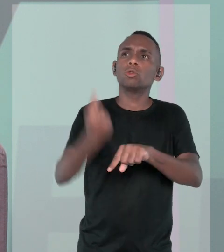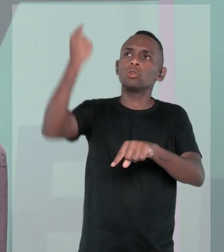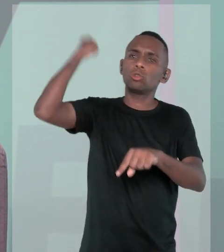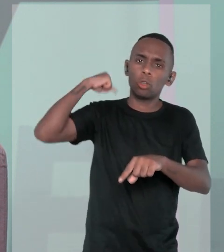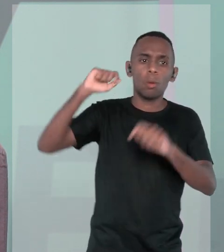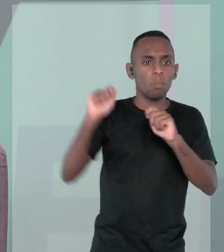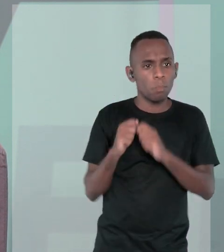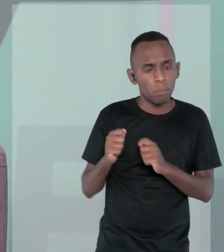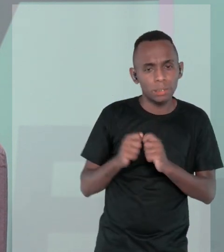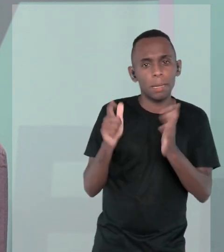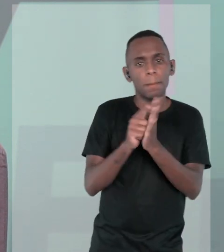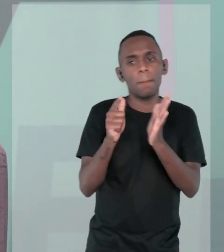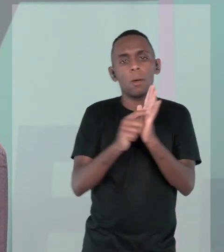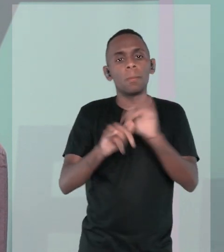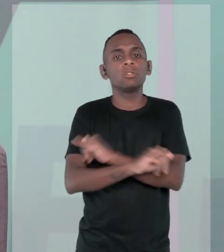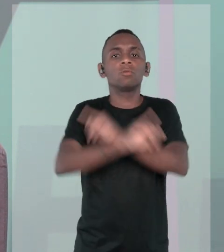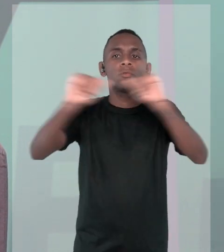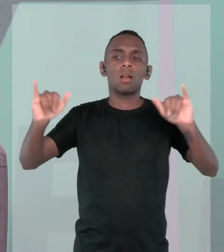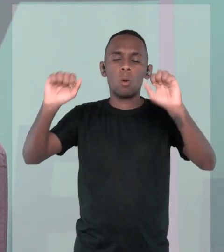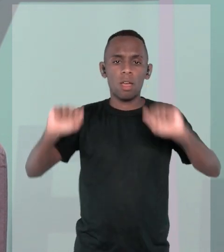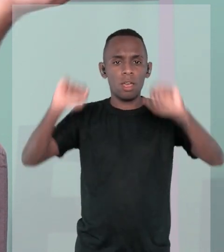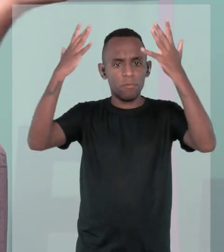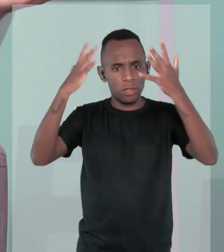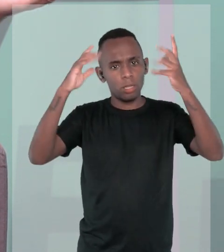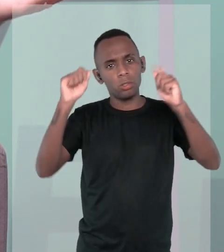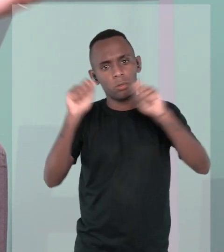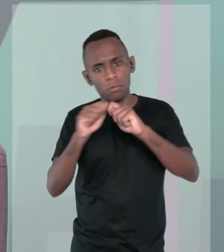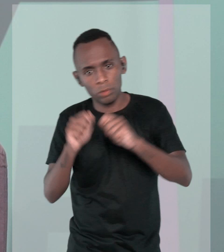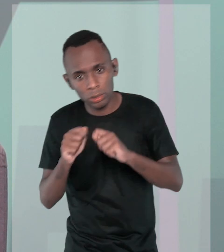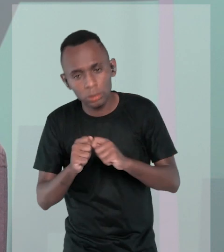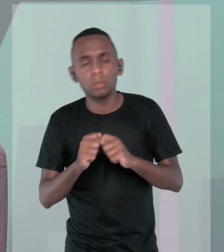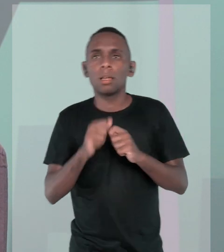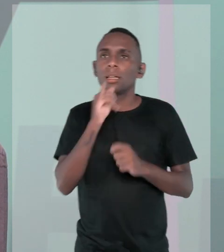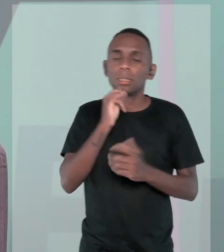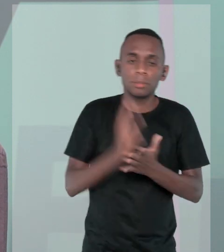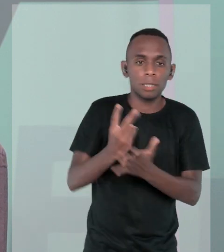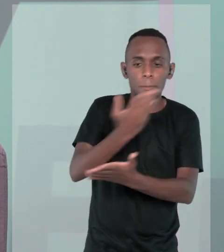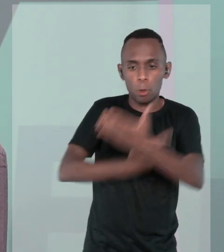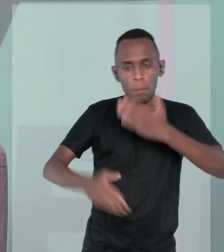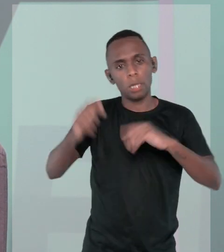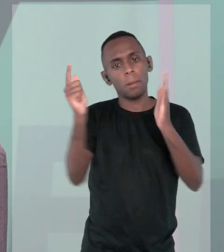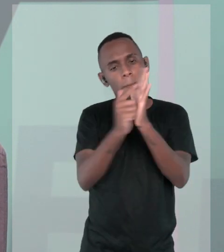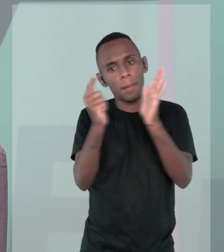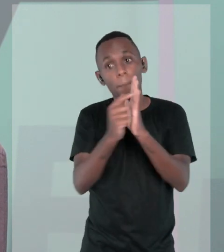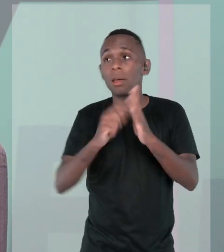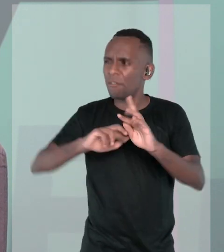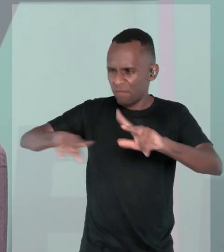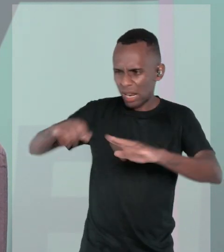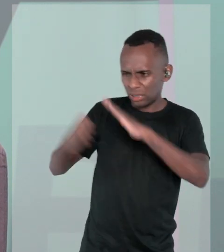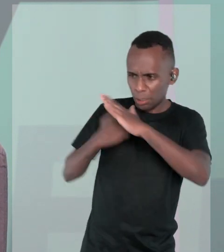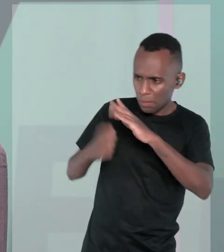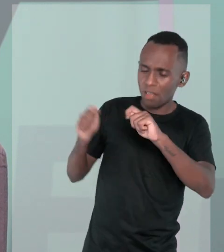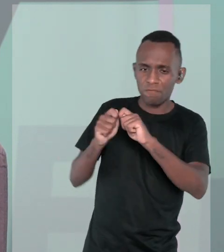fazia folheto para divulgar evento. Eu fazia folheto para divulgar o Sempre um Papo. E várias empresas continuam